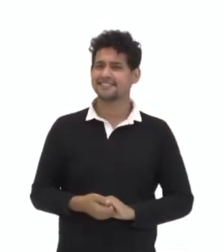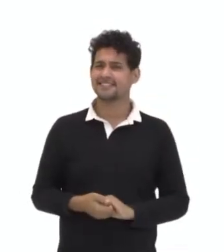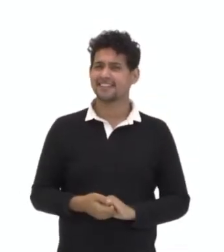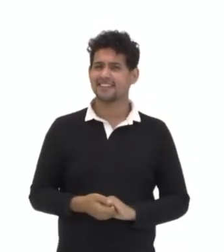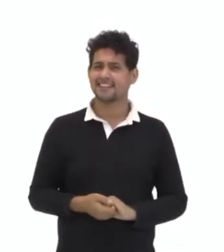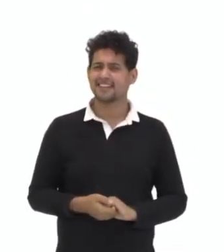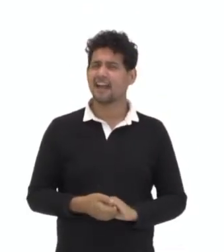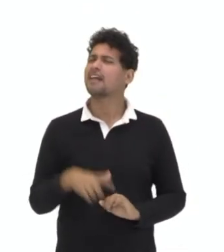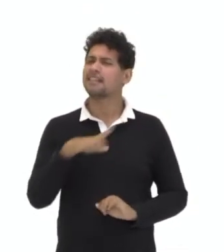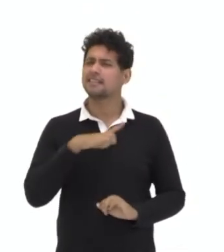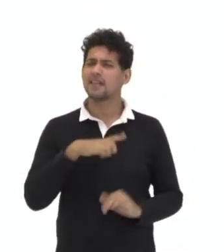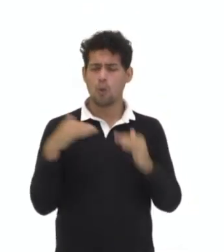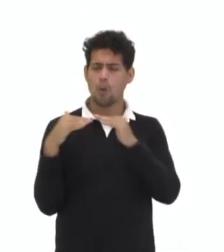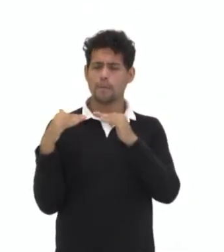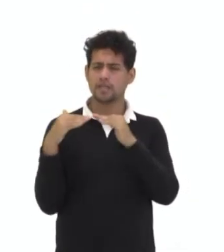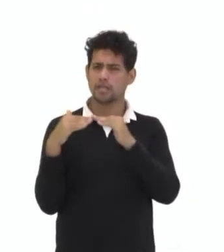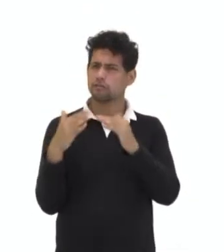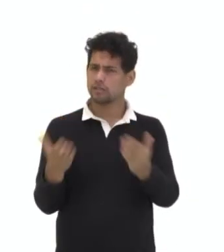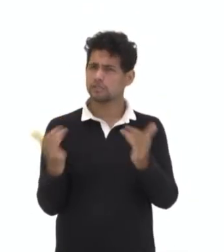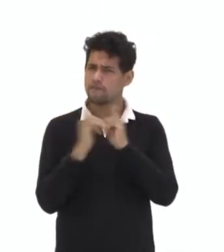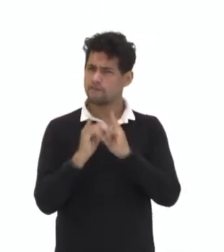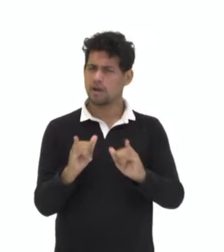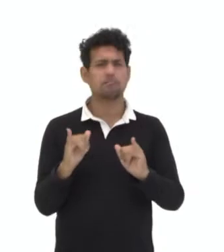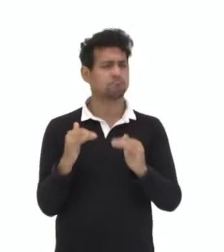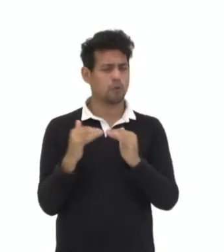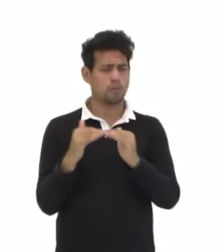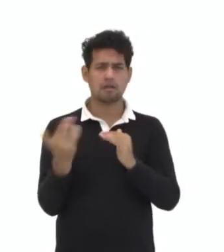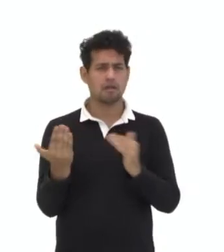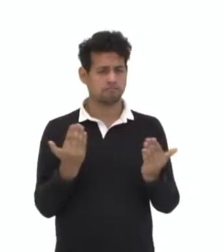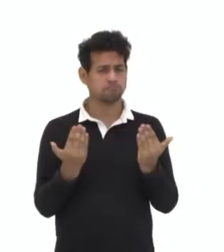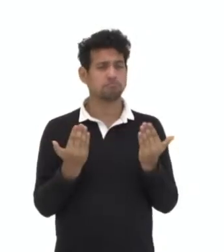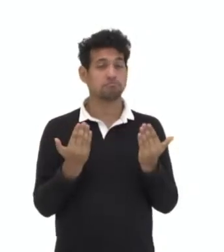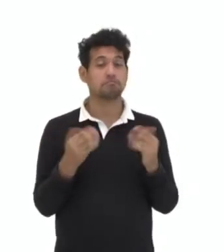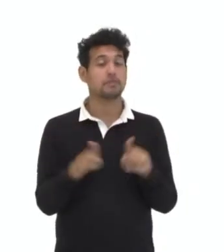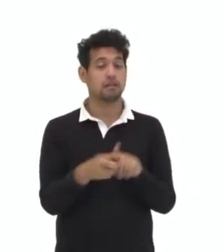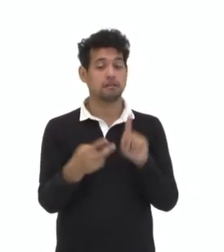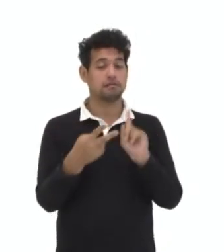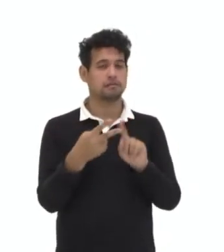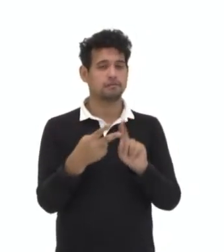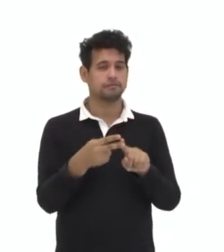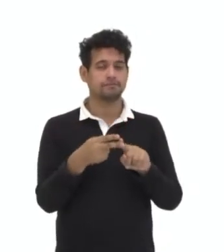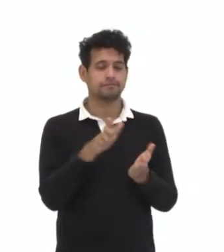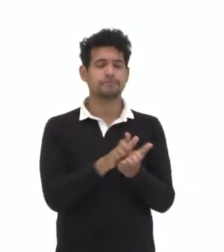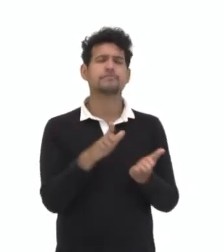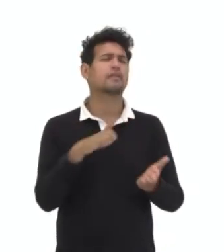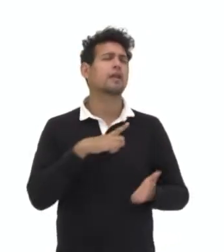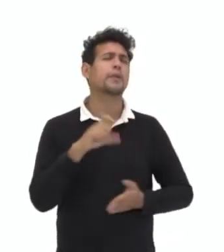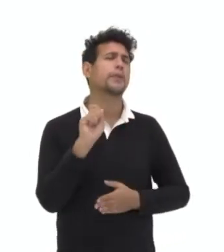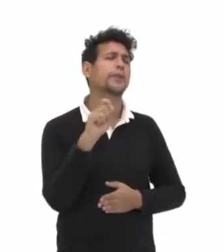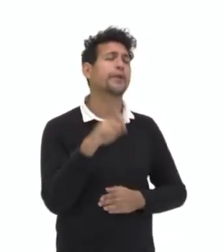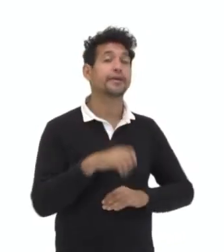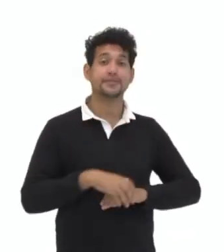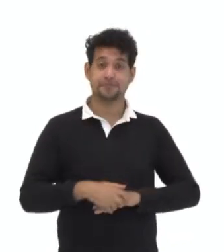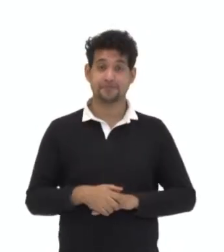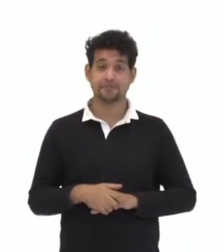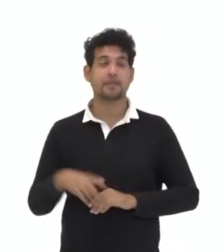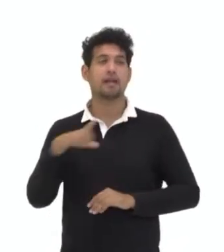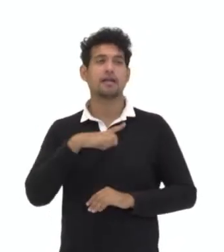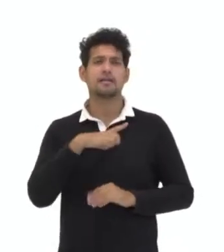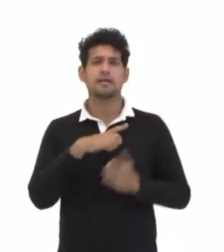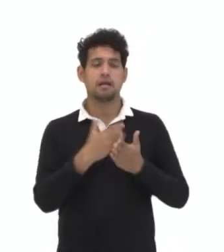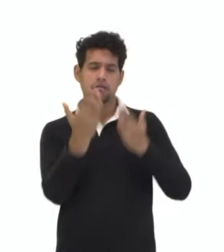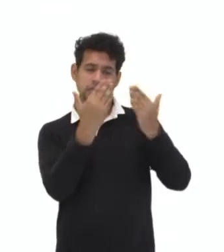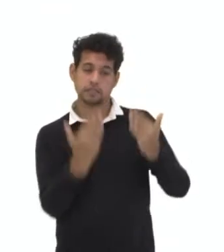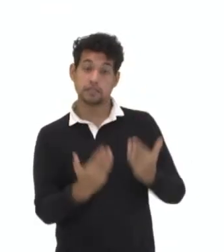com o que eles estão divulgando? Aqui, na segunda página do panfleto, o que eu tenho? As consultas,